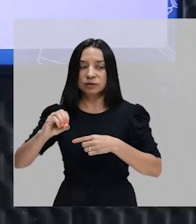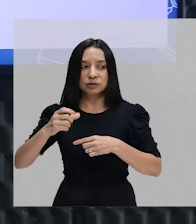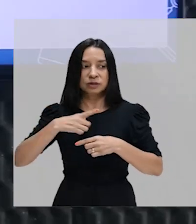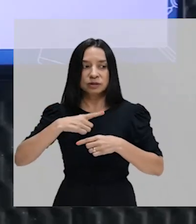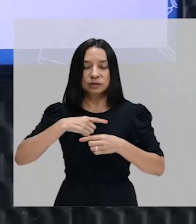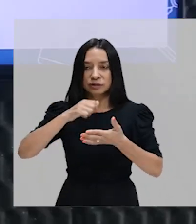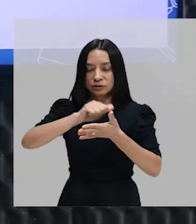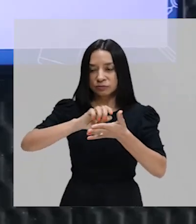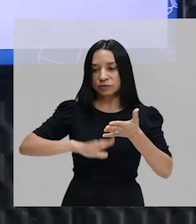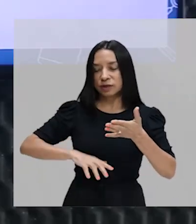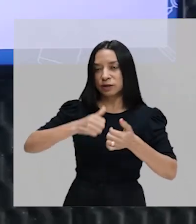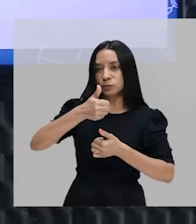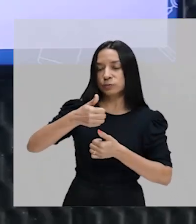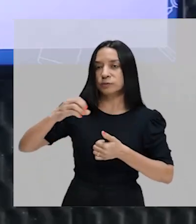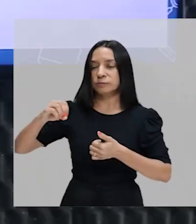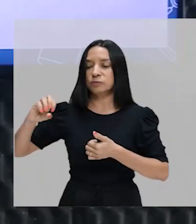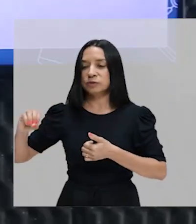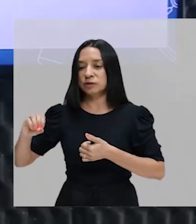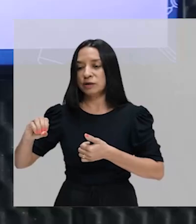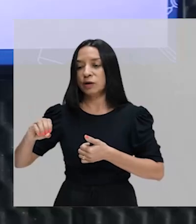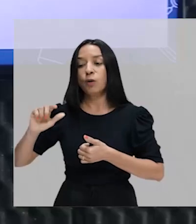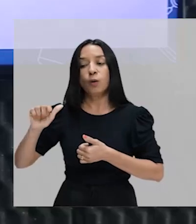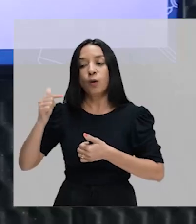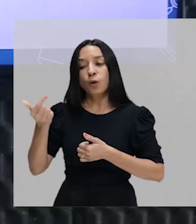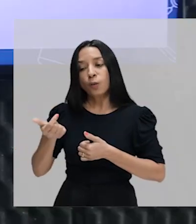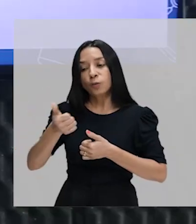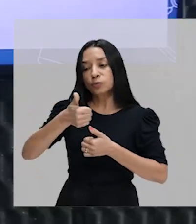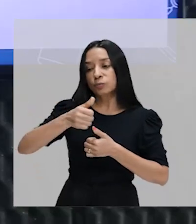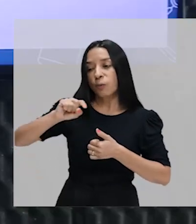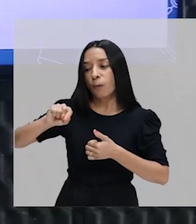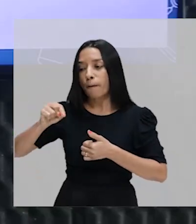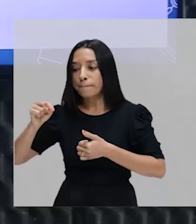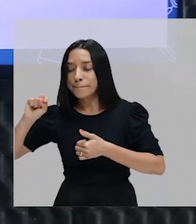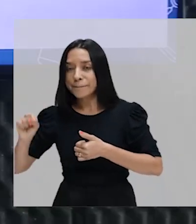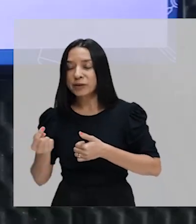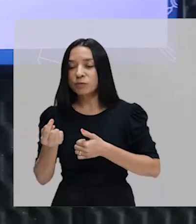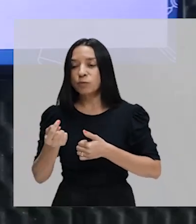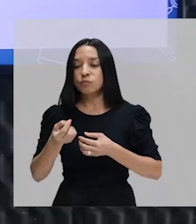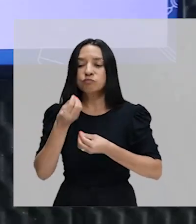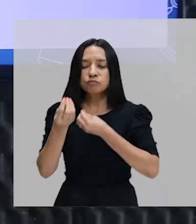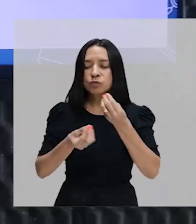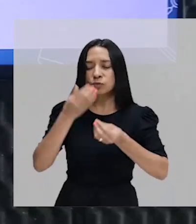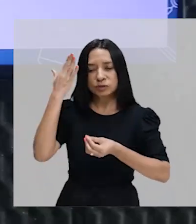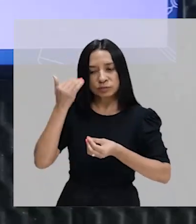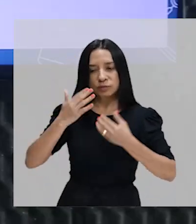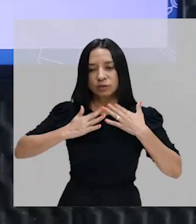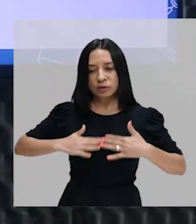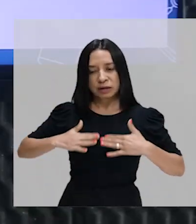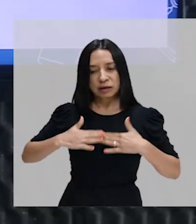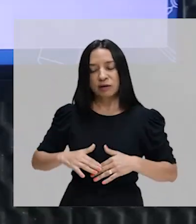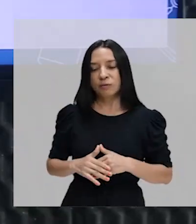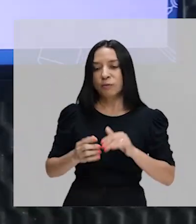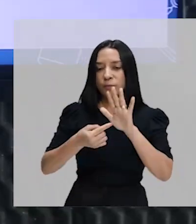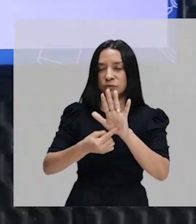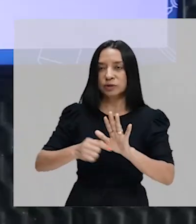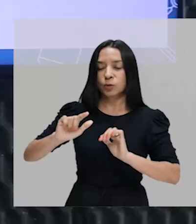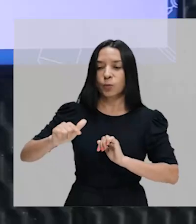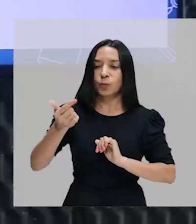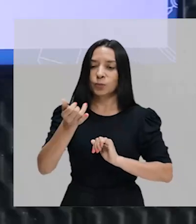ser multiplicado por 100, vai ter exercício que vai multiplicar por 1000. Renata, como é que eu vou saber? Calma que eu vou já te mostrar no outro exemplo. Olha esse